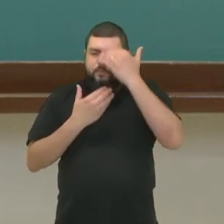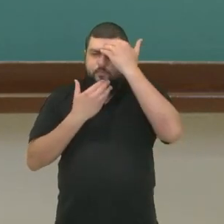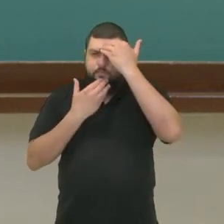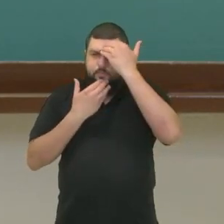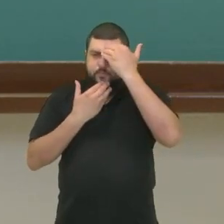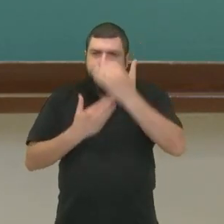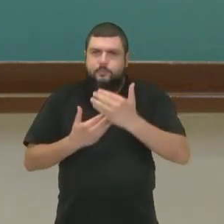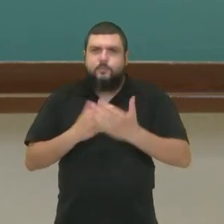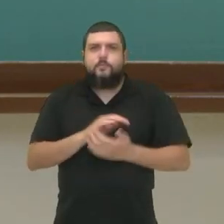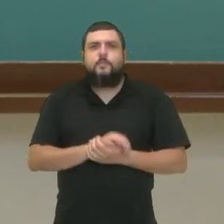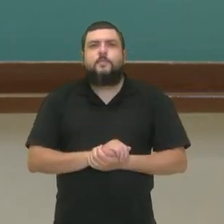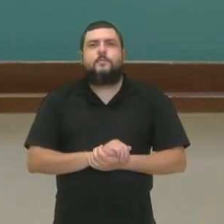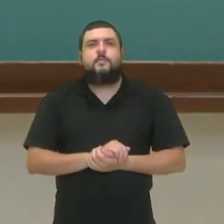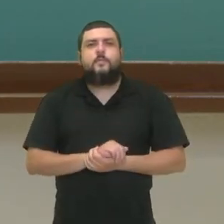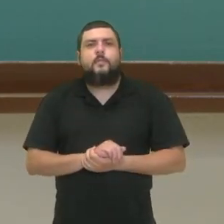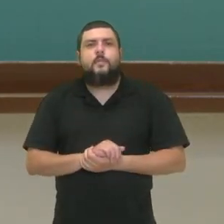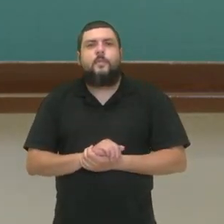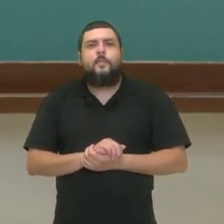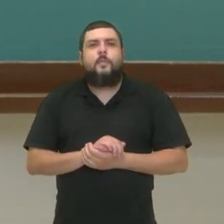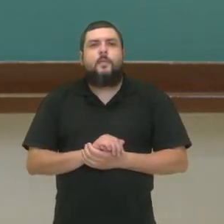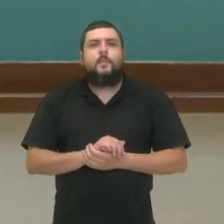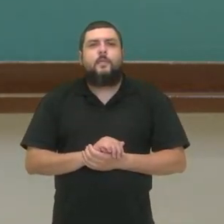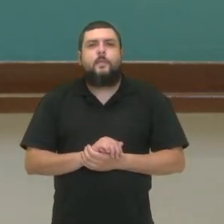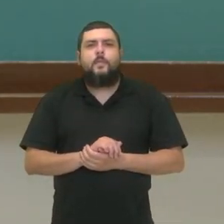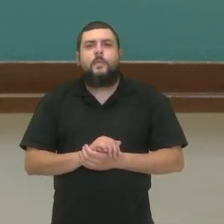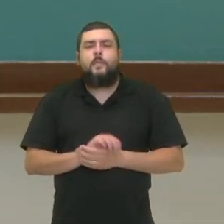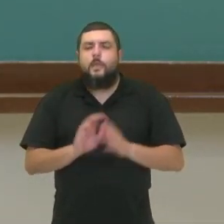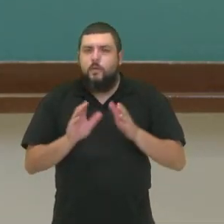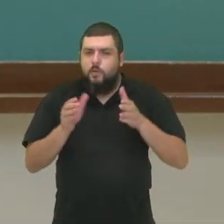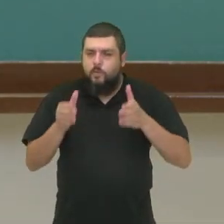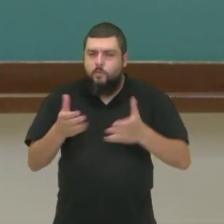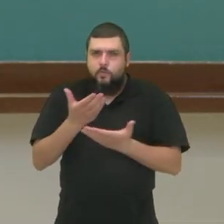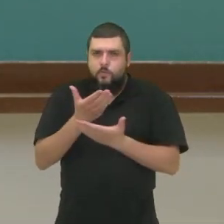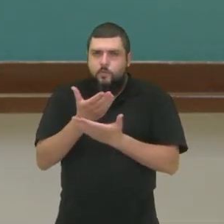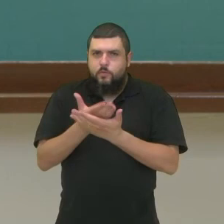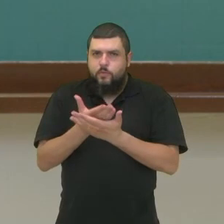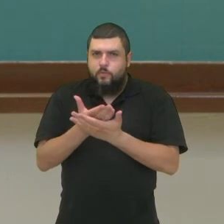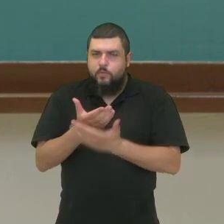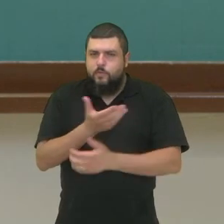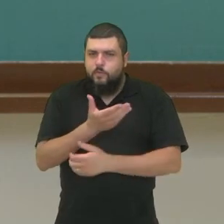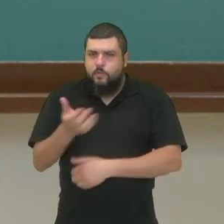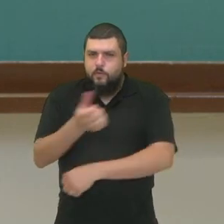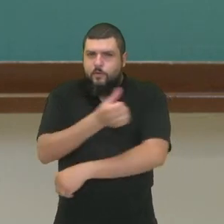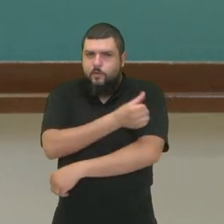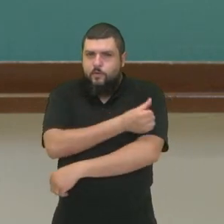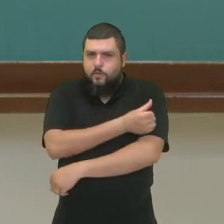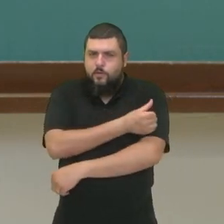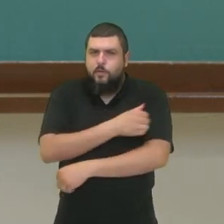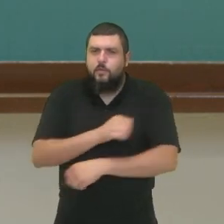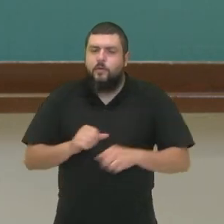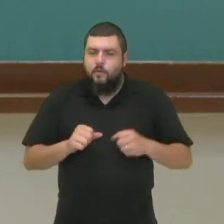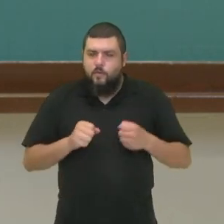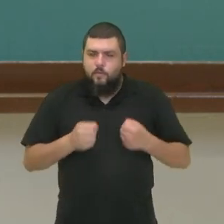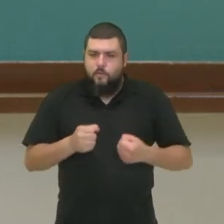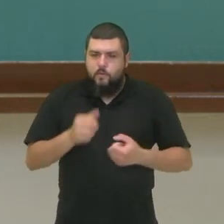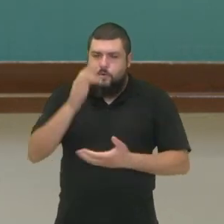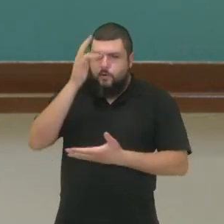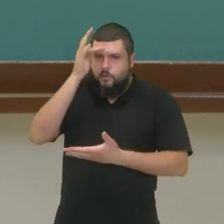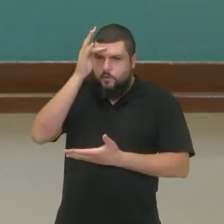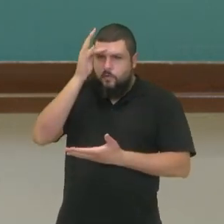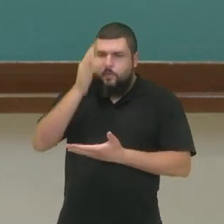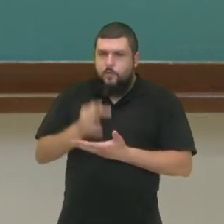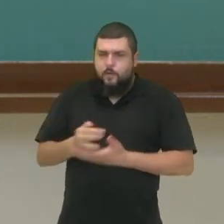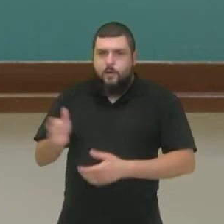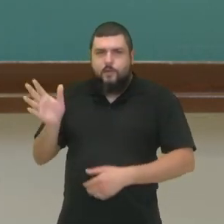Só agradecimento a todos vocês. Foco nos estudos, galerinha do sexto. Força, fé no coração. Pô,